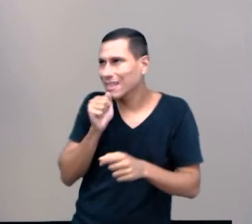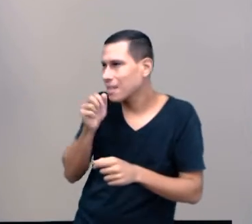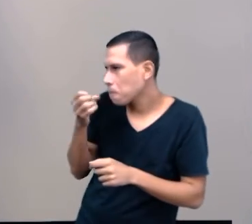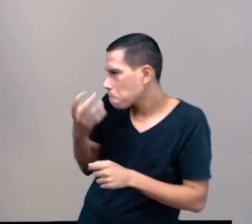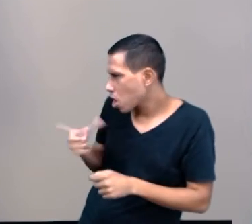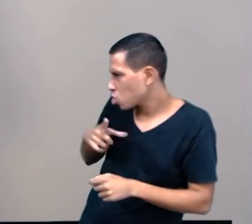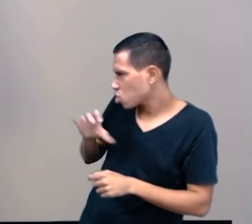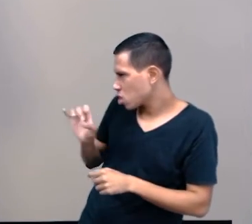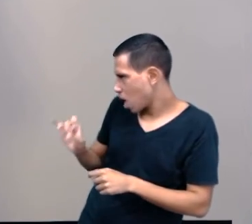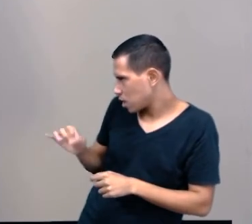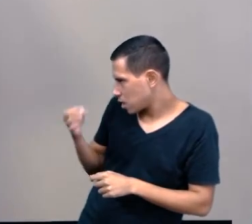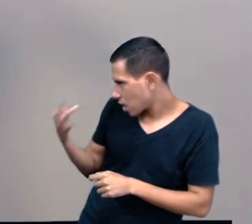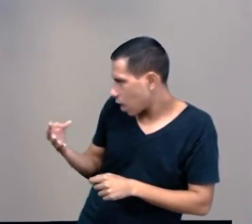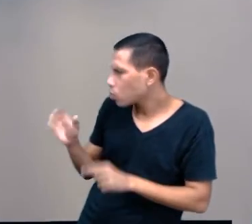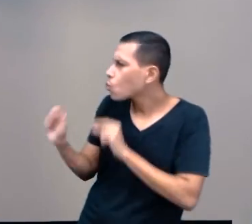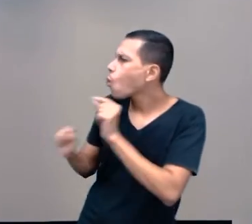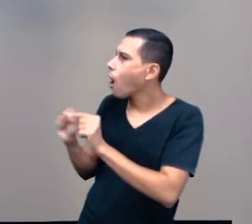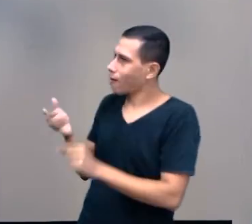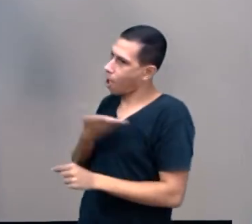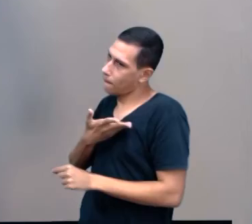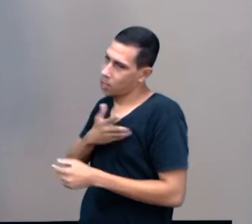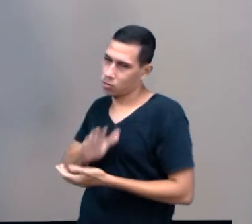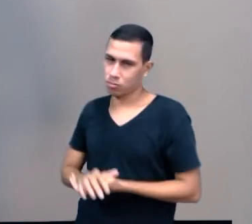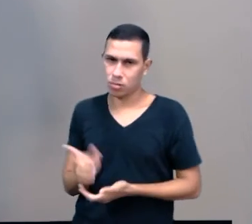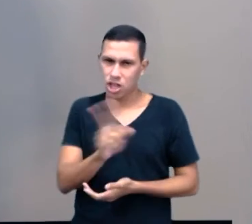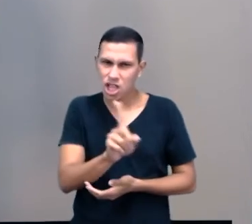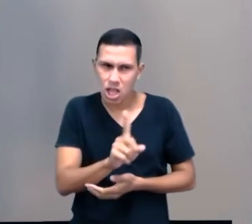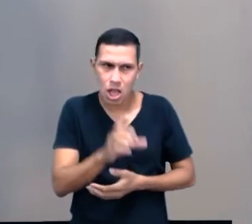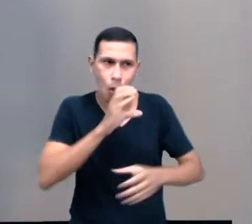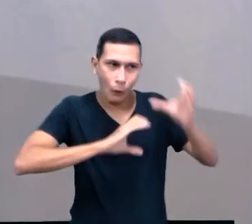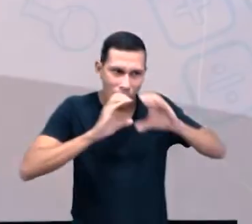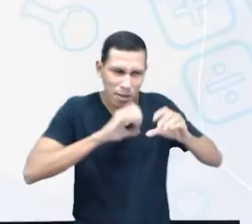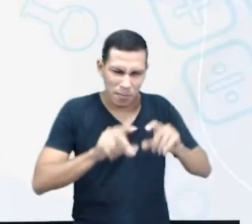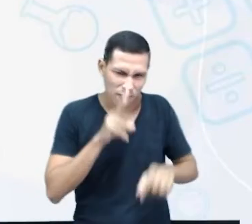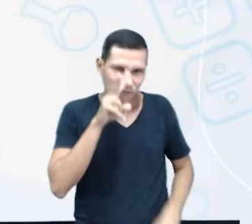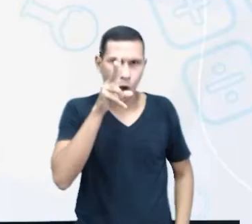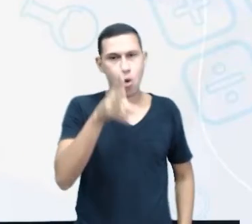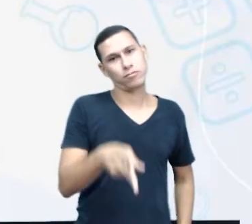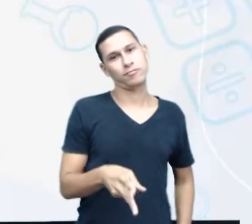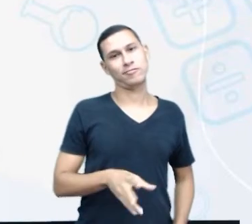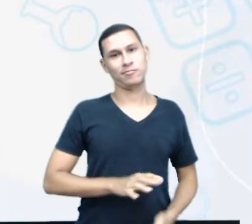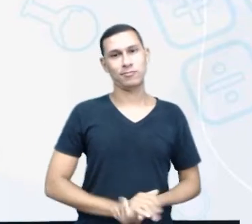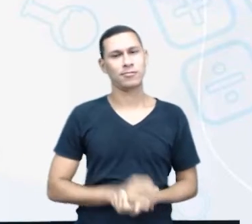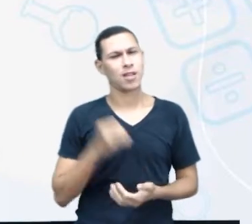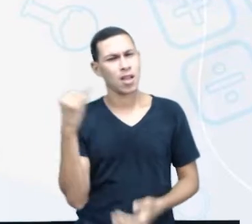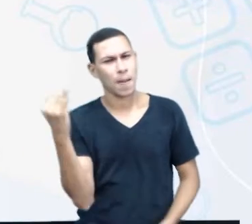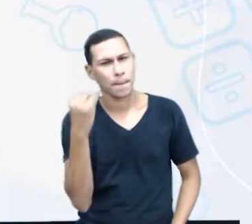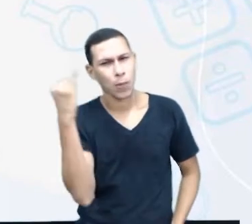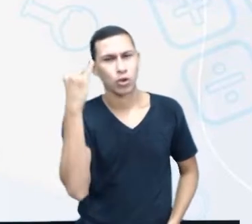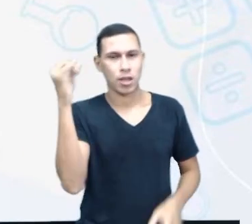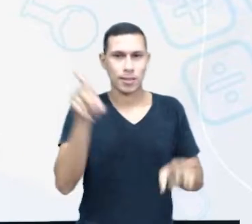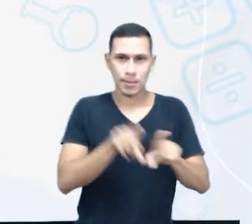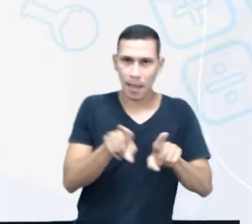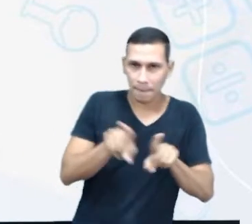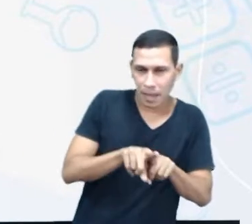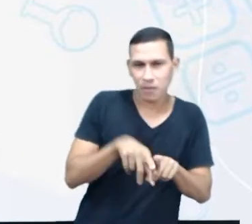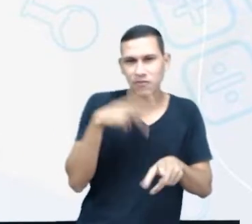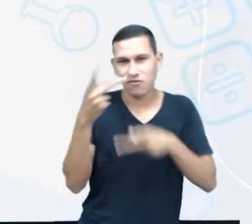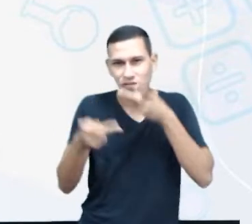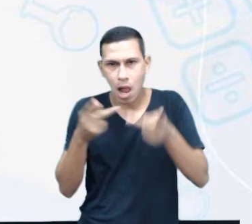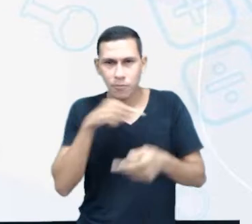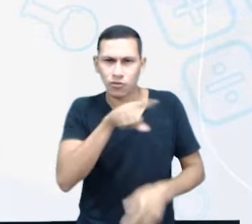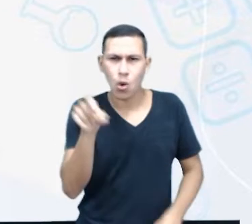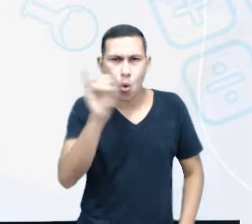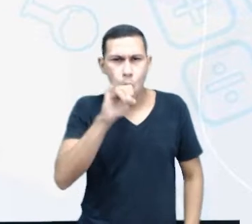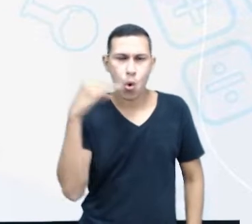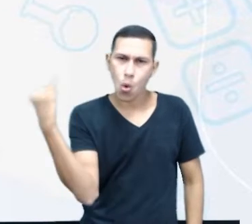Três amigos, né, senão ela cantaria ainda mais forte. Bom, é importante também falar para vocês sobre o